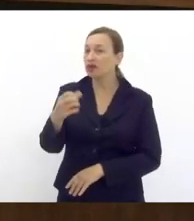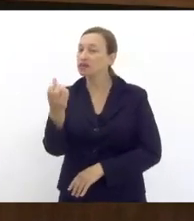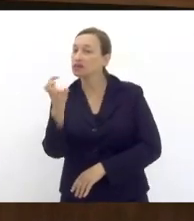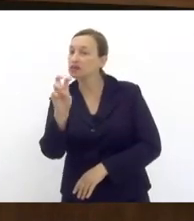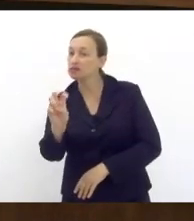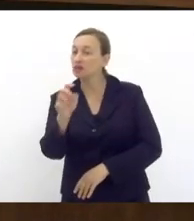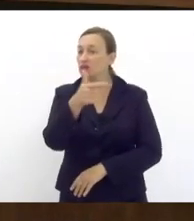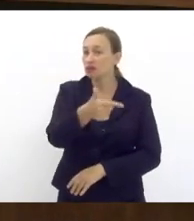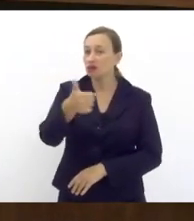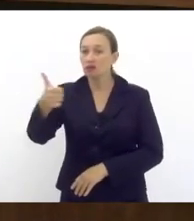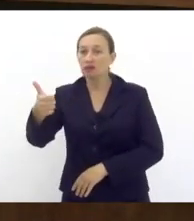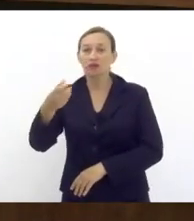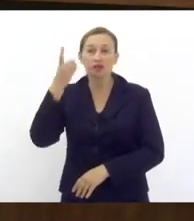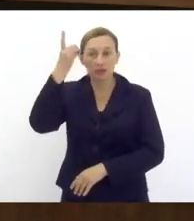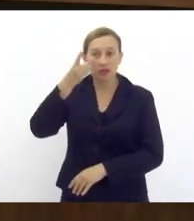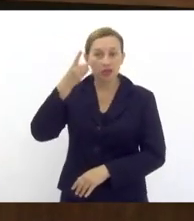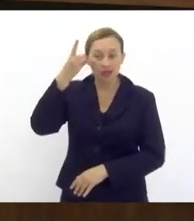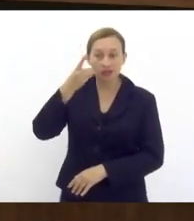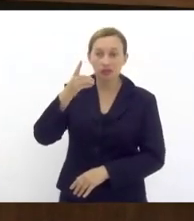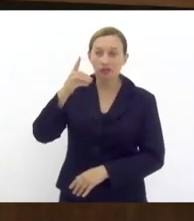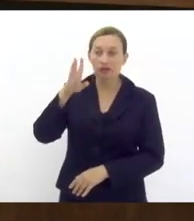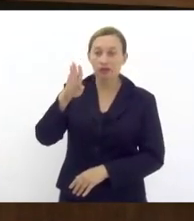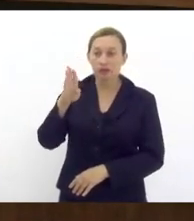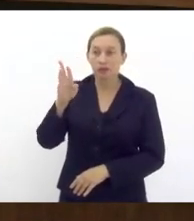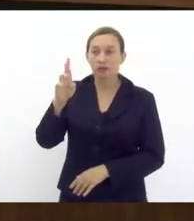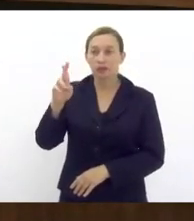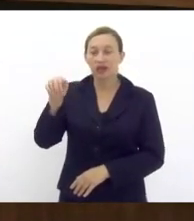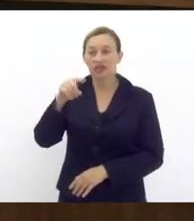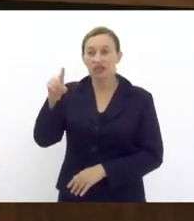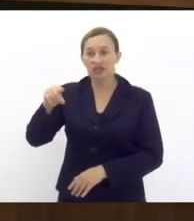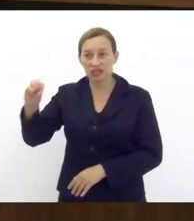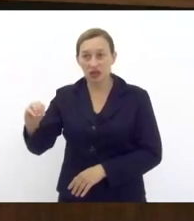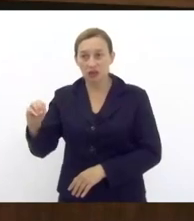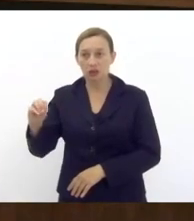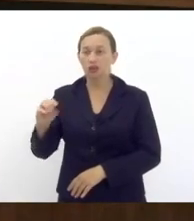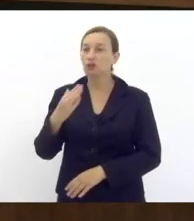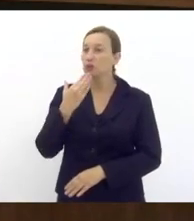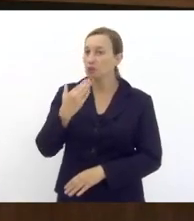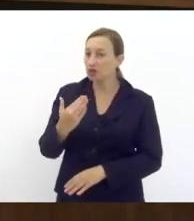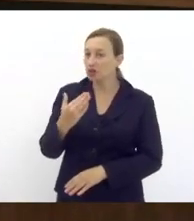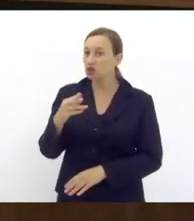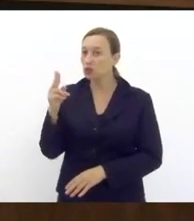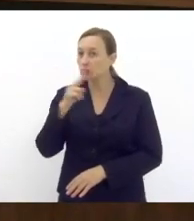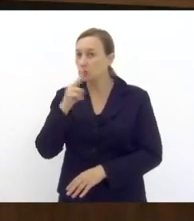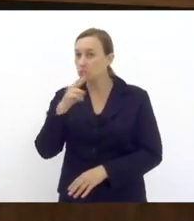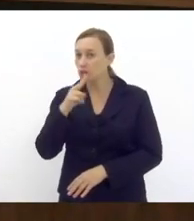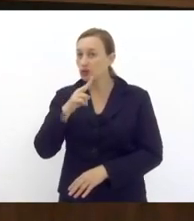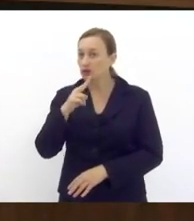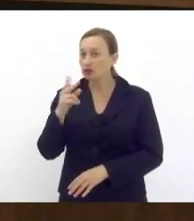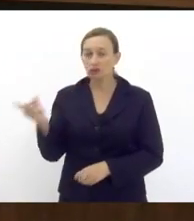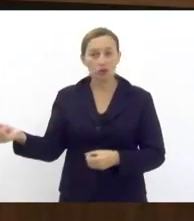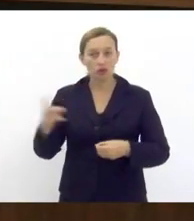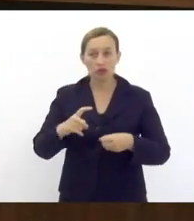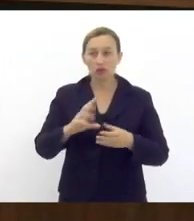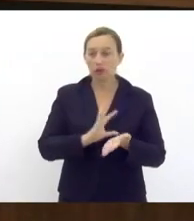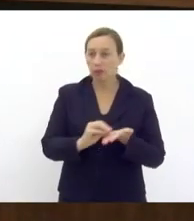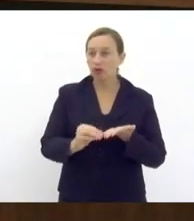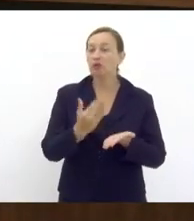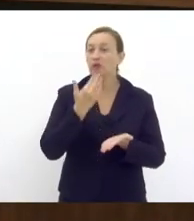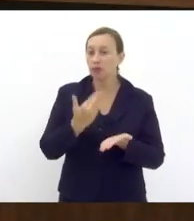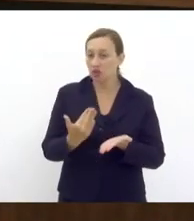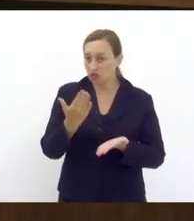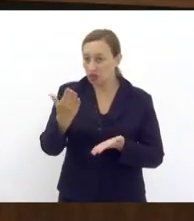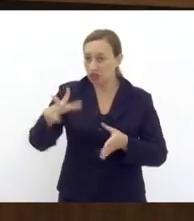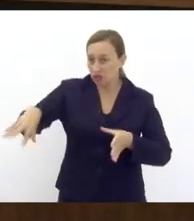48.65/2021, da autoria do deputado Brazão, só para que já foi pedido regime de urgência e até agora não veio a pauta, eu quero fazer esse pedido